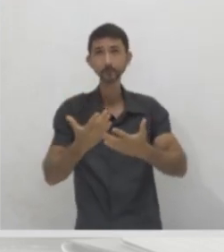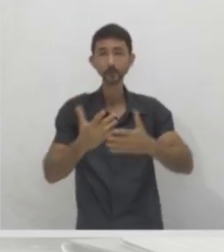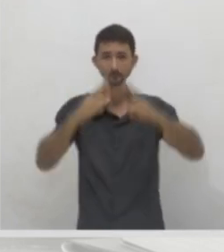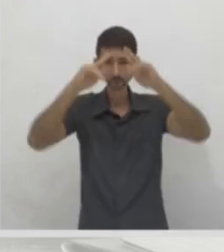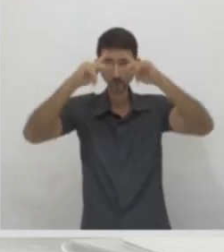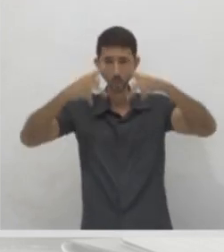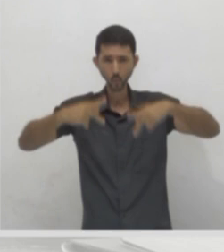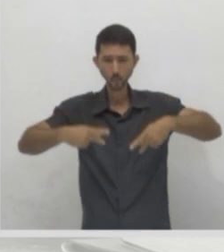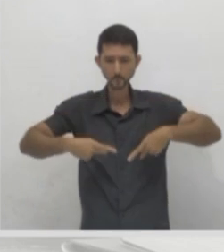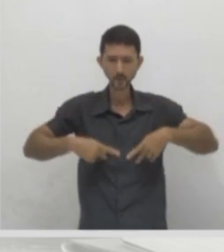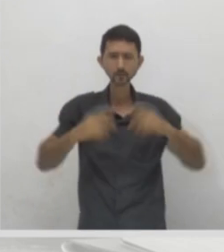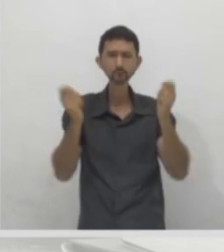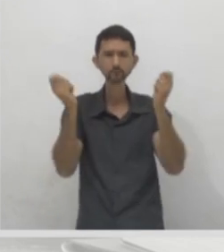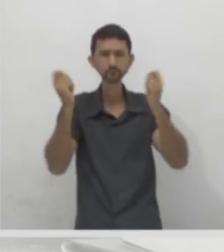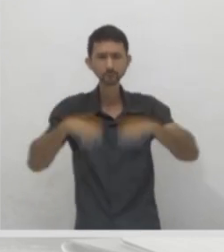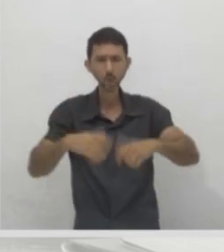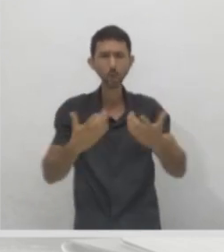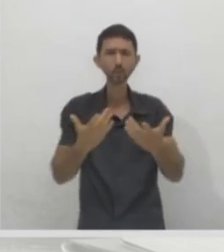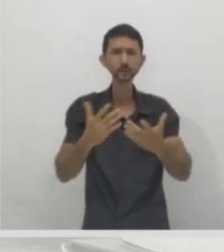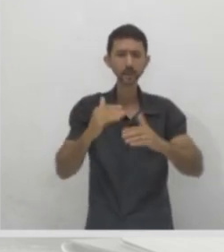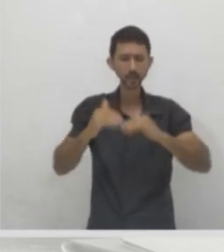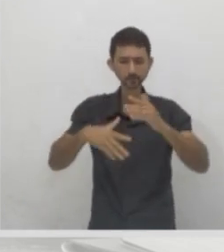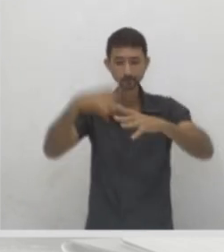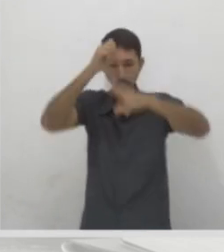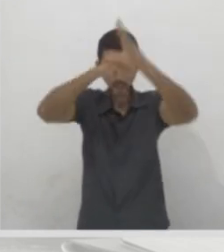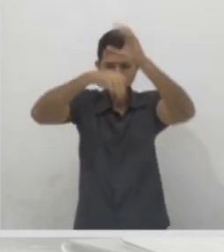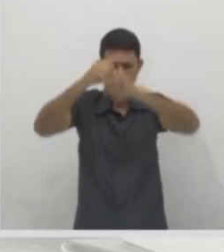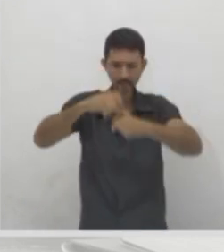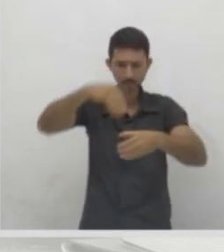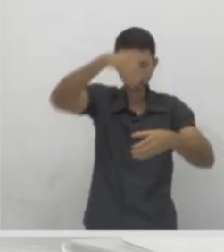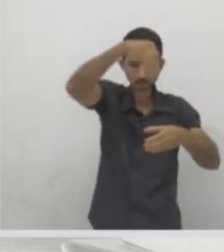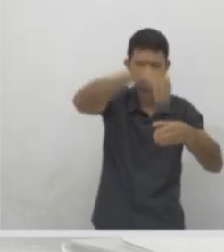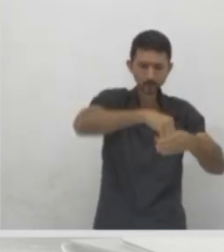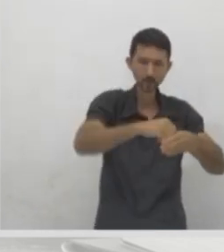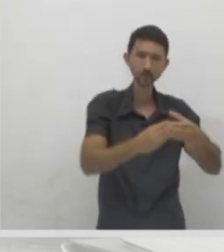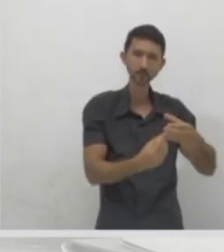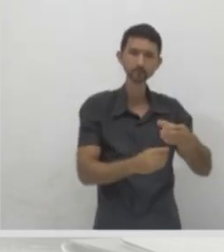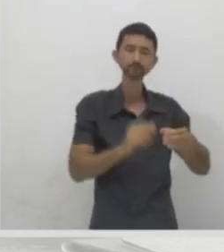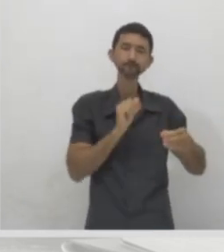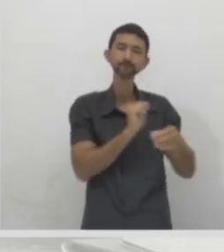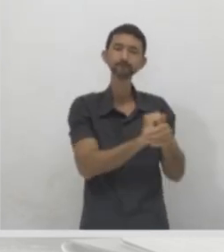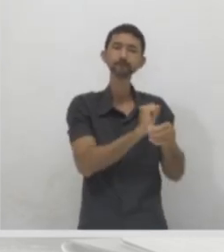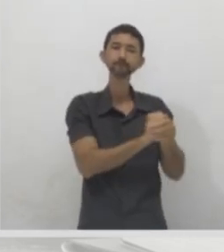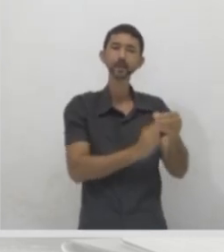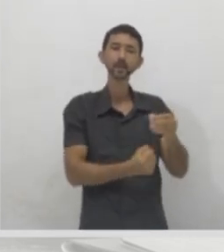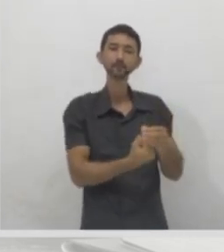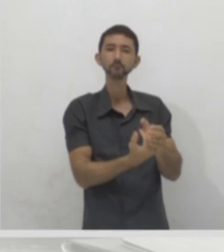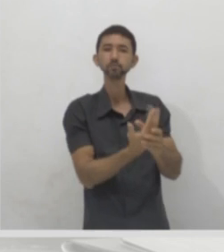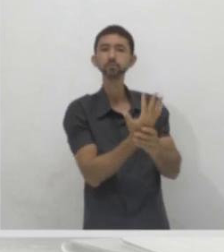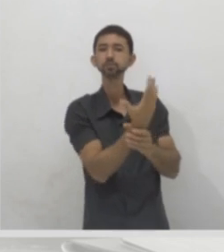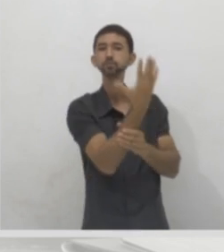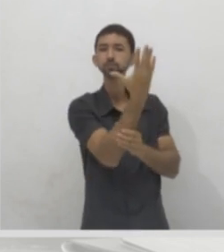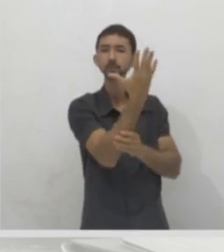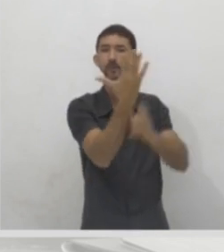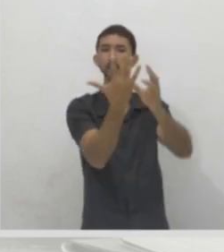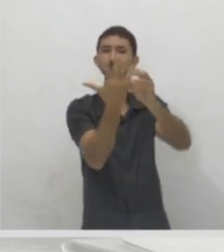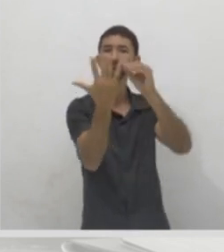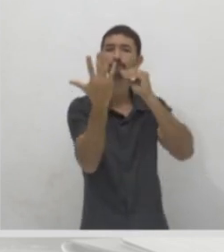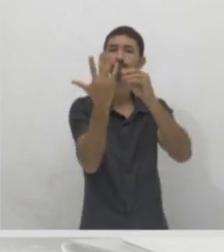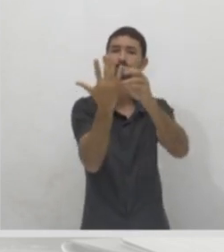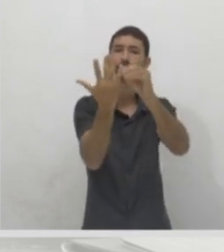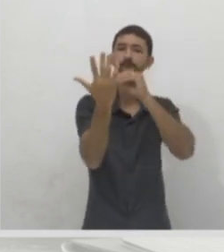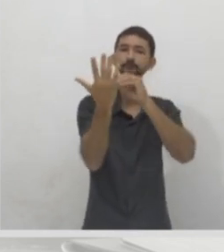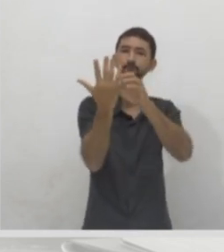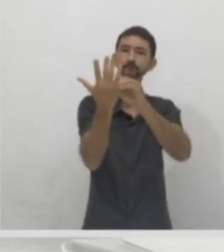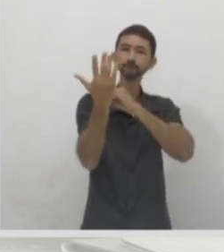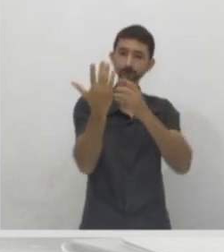humano consegue, né, aprende a plantar e a colher, ele já vai ter um controle maior sobre